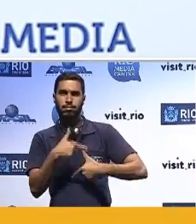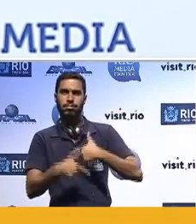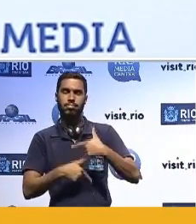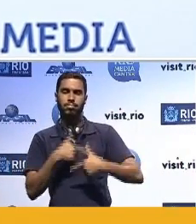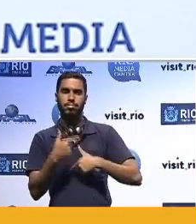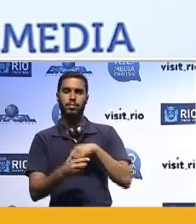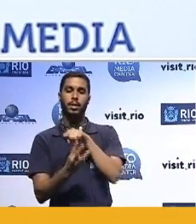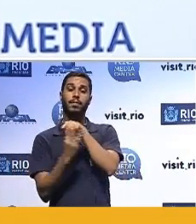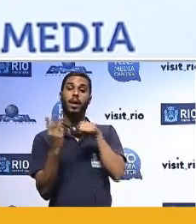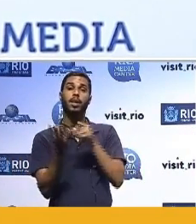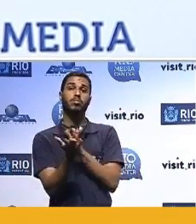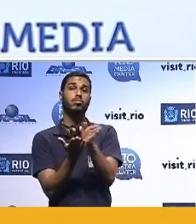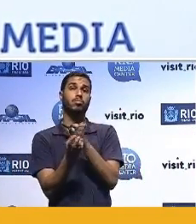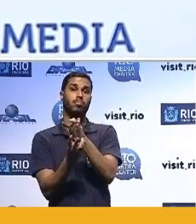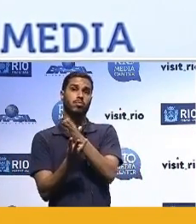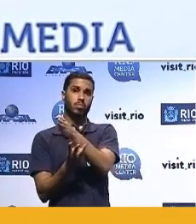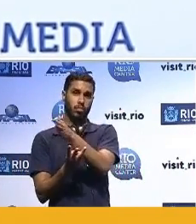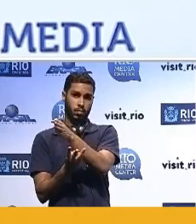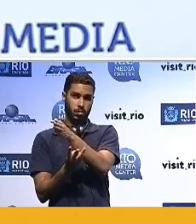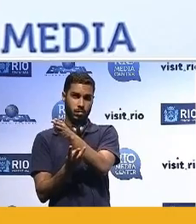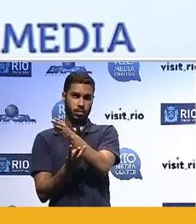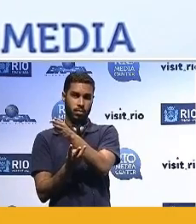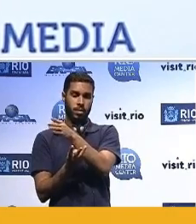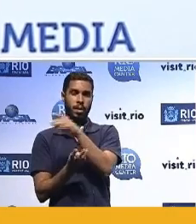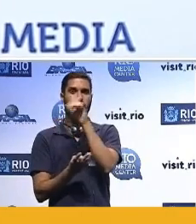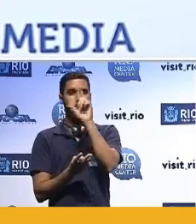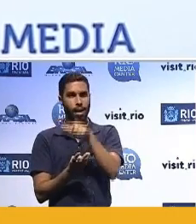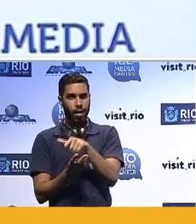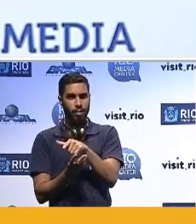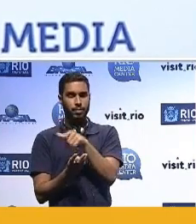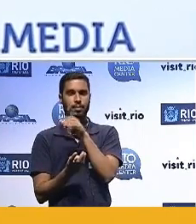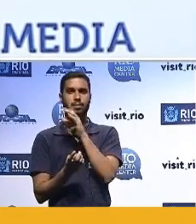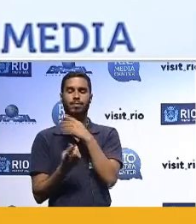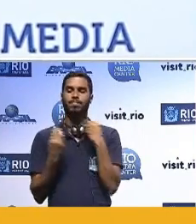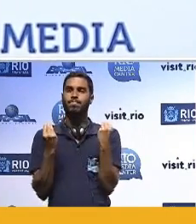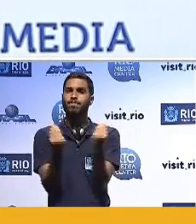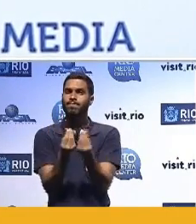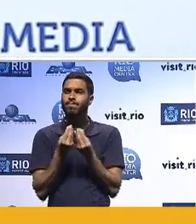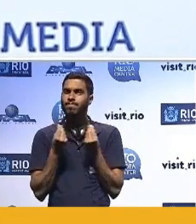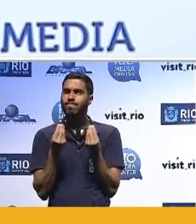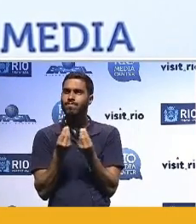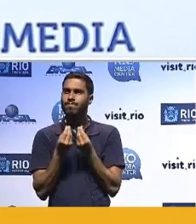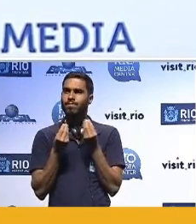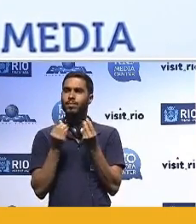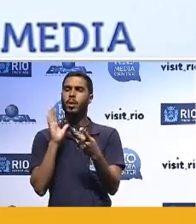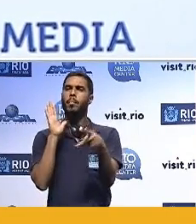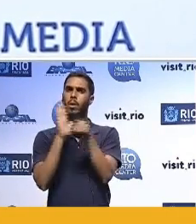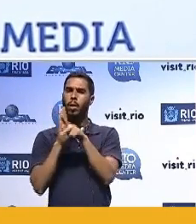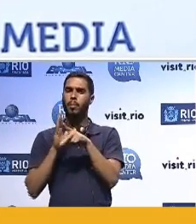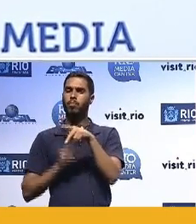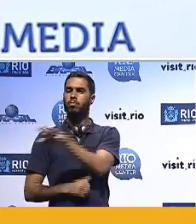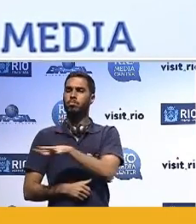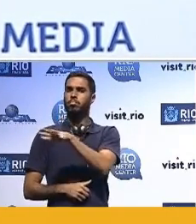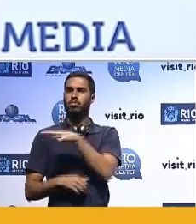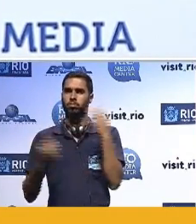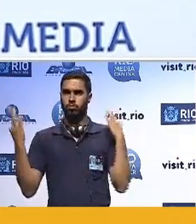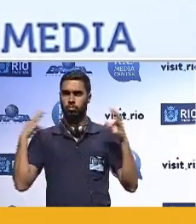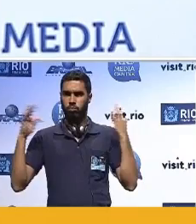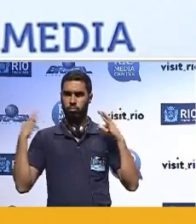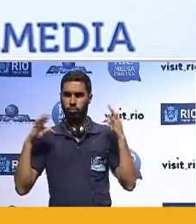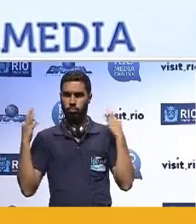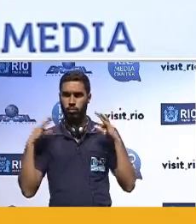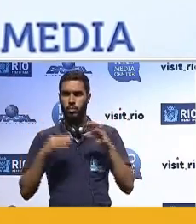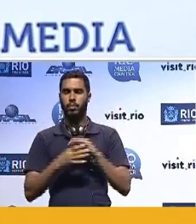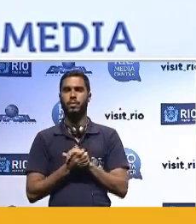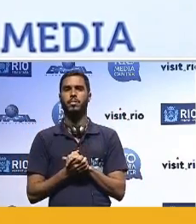três direções, que é a sensibilização da cadeia turística, a informação para a